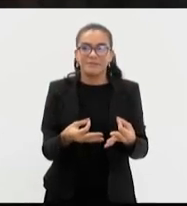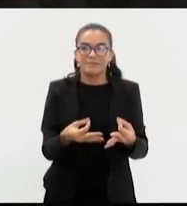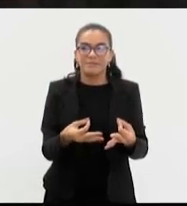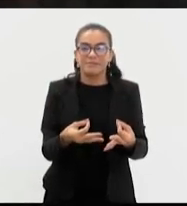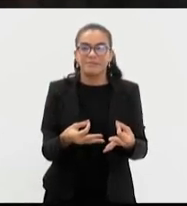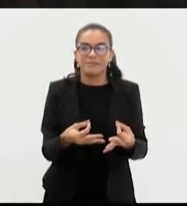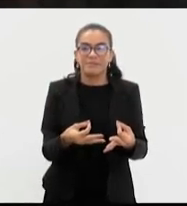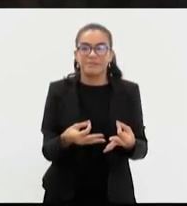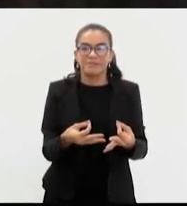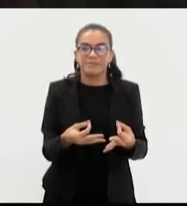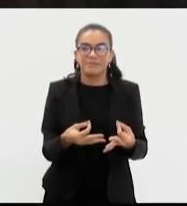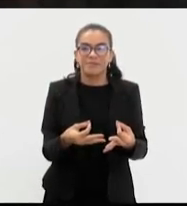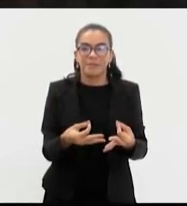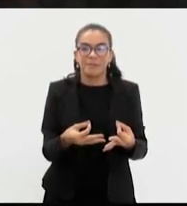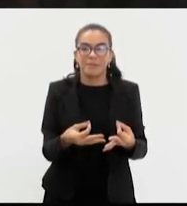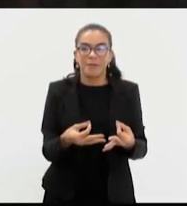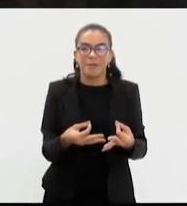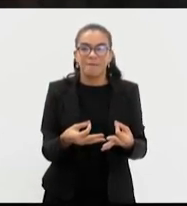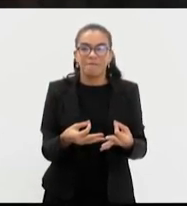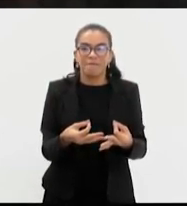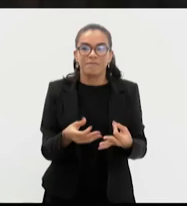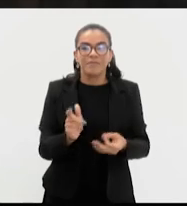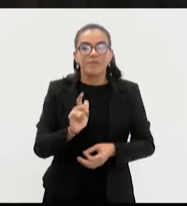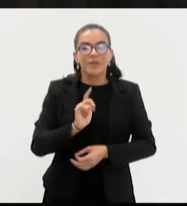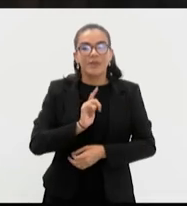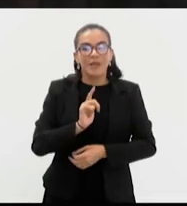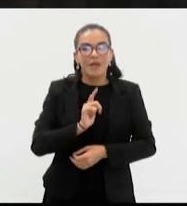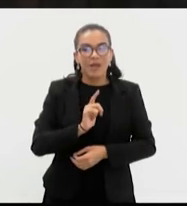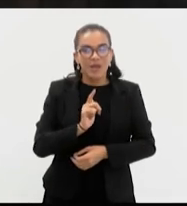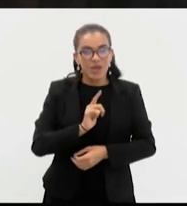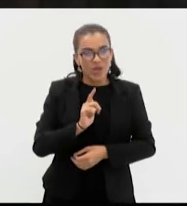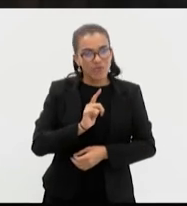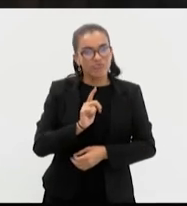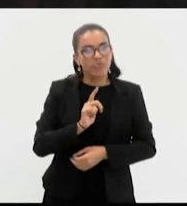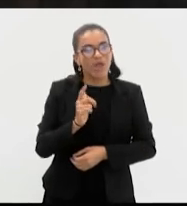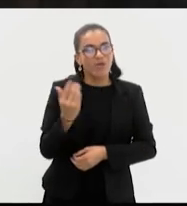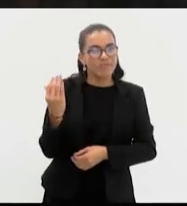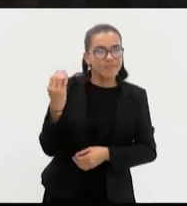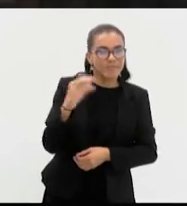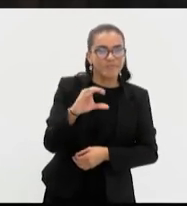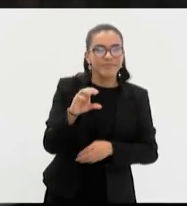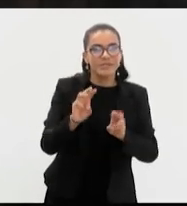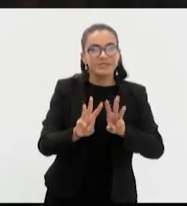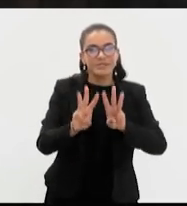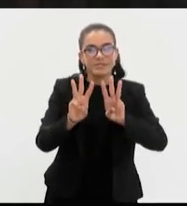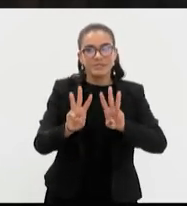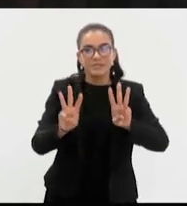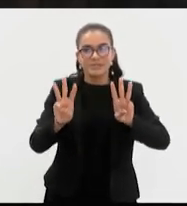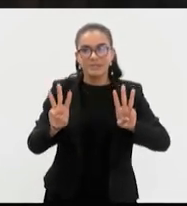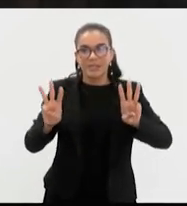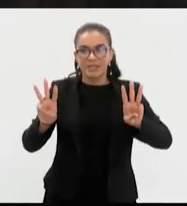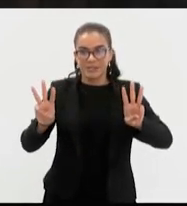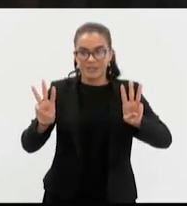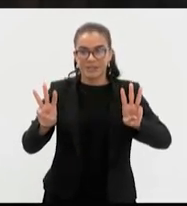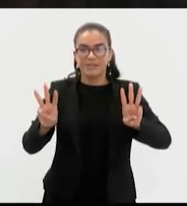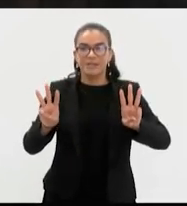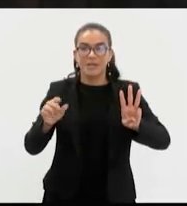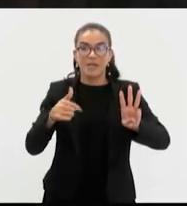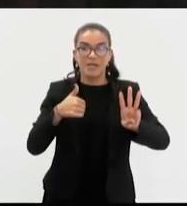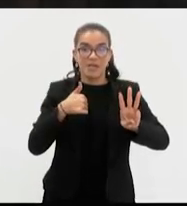atenção eu tenho publicado no meu site minha prestação